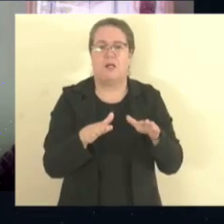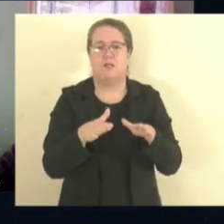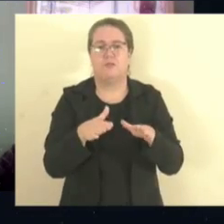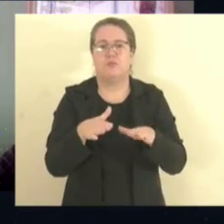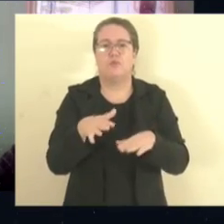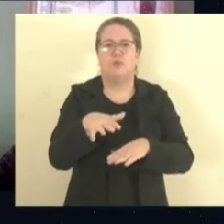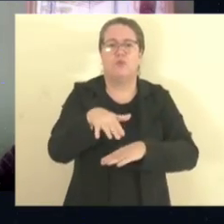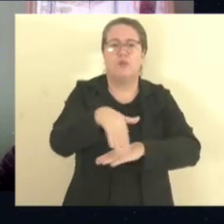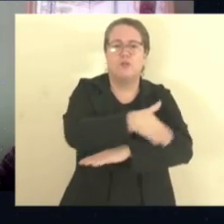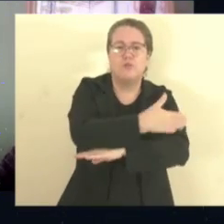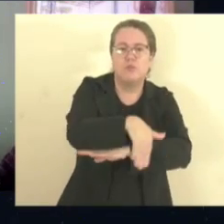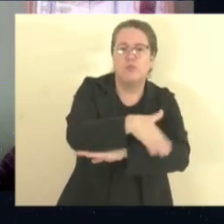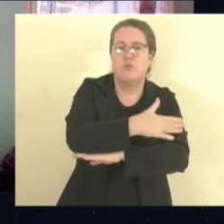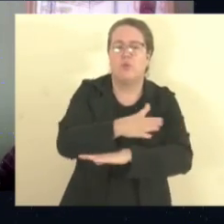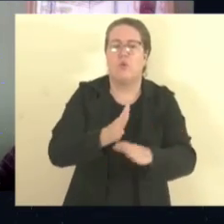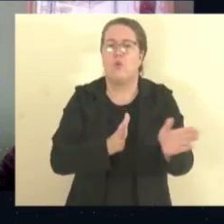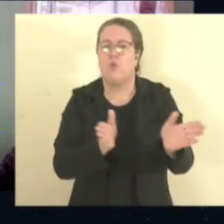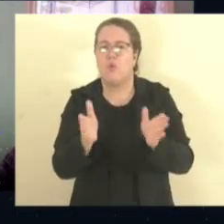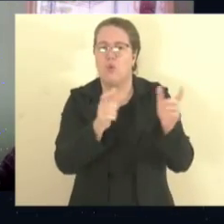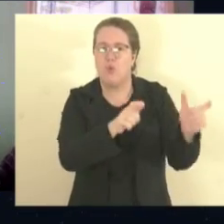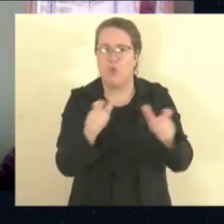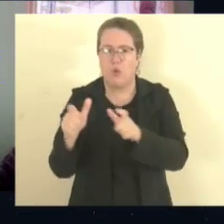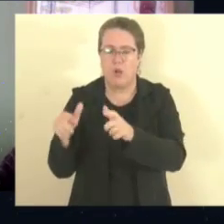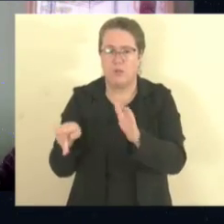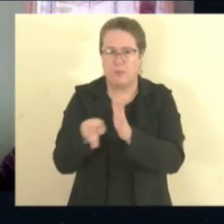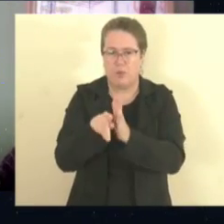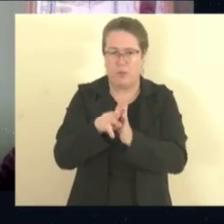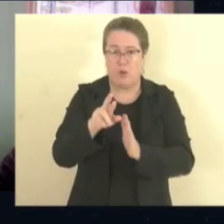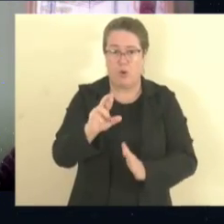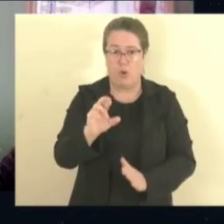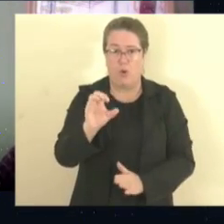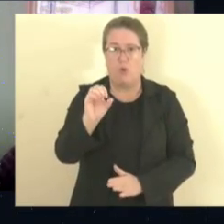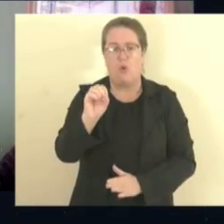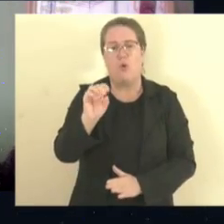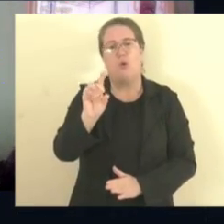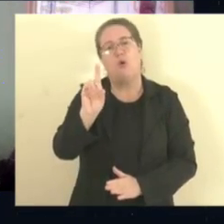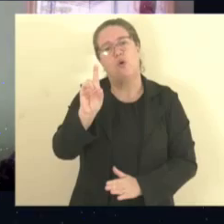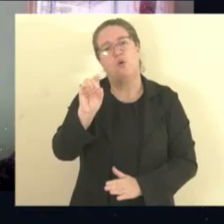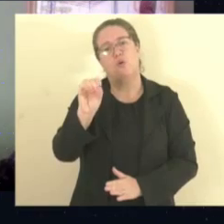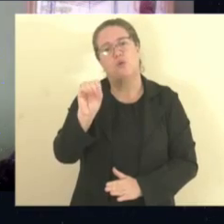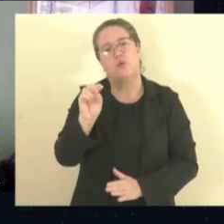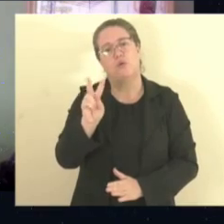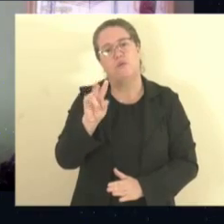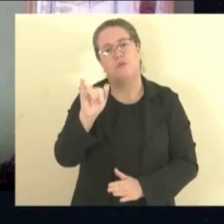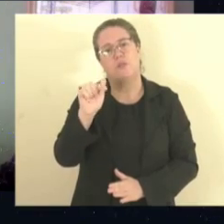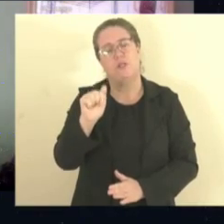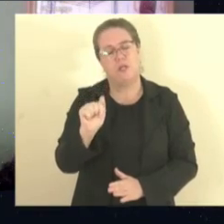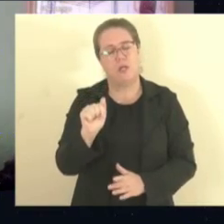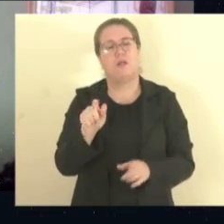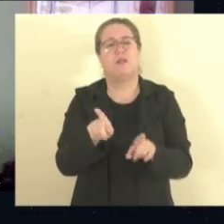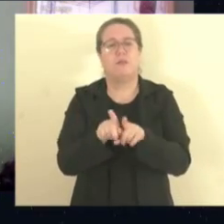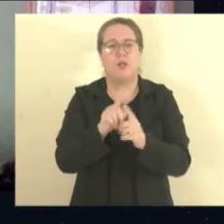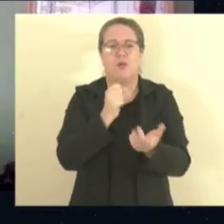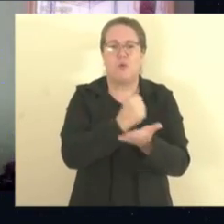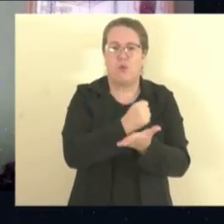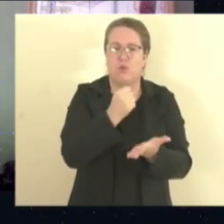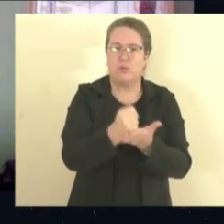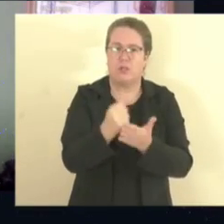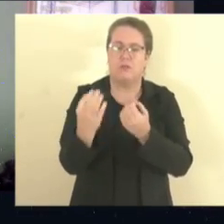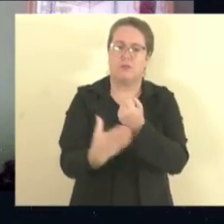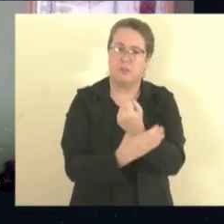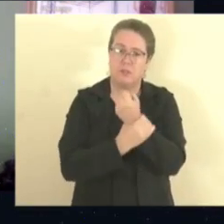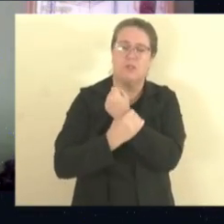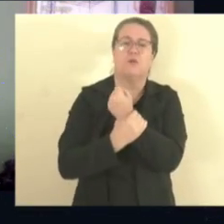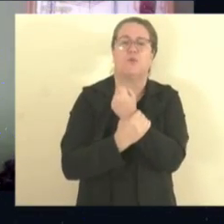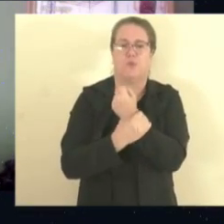também manutenção proativa, que aí é um outro programa que vai ser incluído aqui, de contratos de seguro resilientes baseado no desempenho de